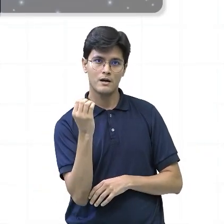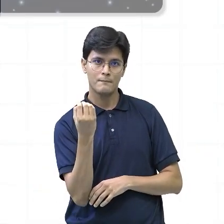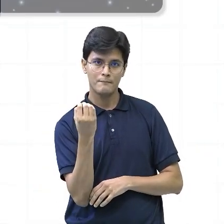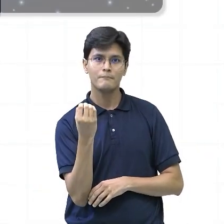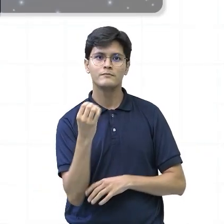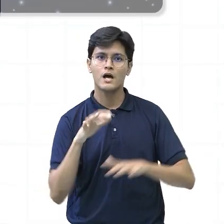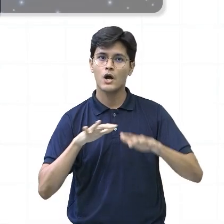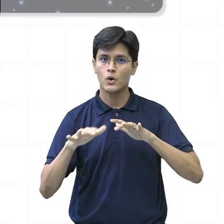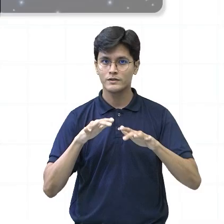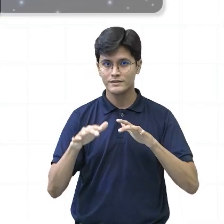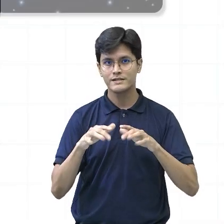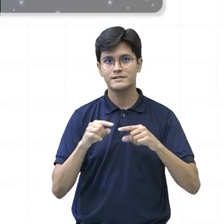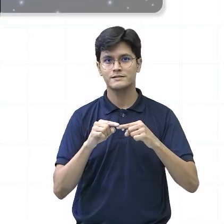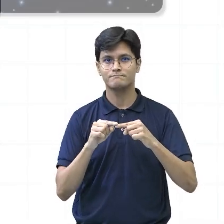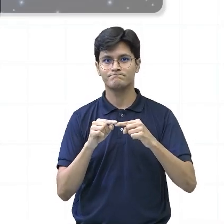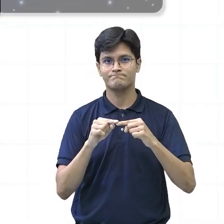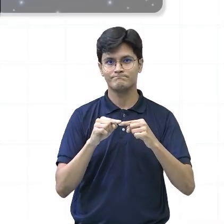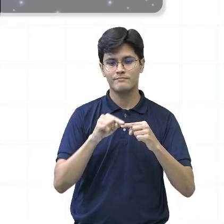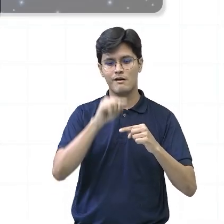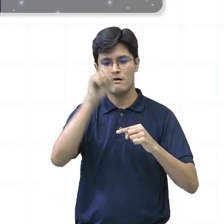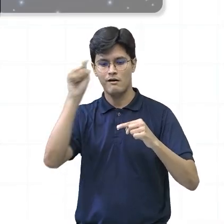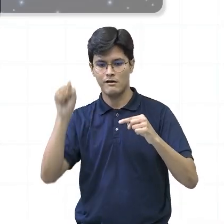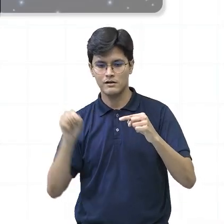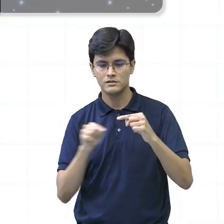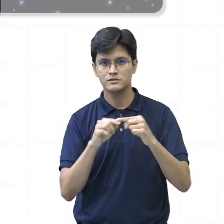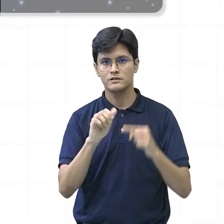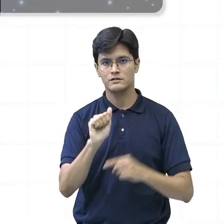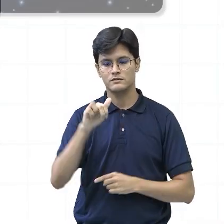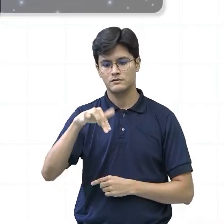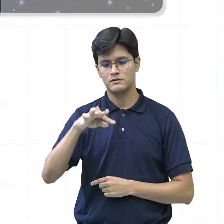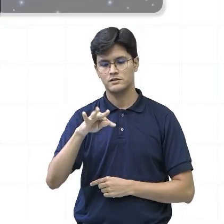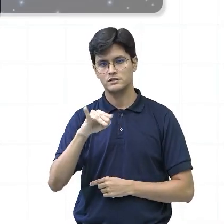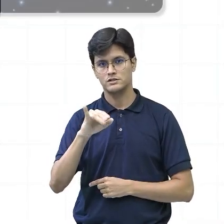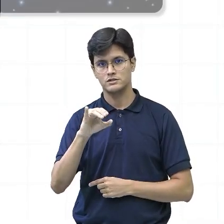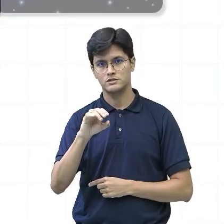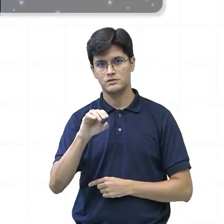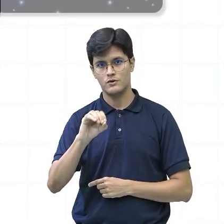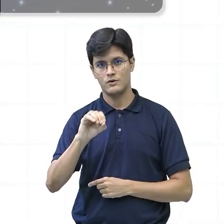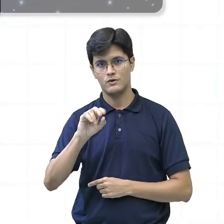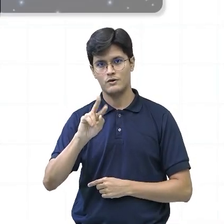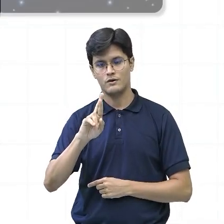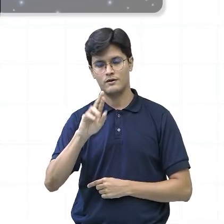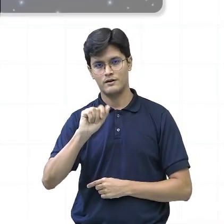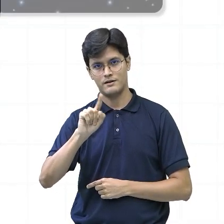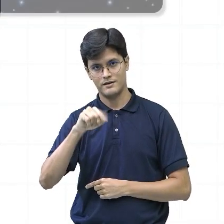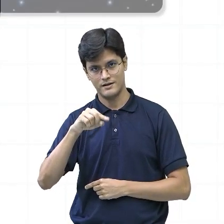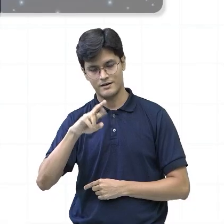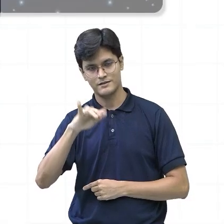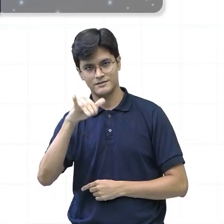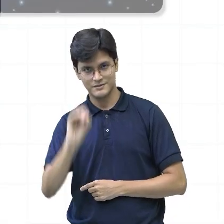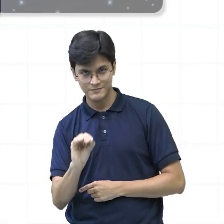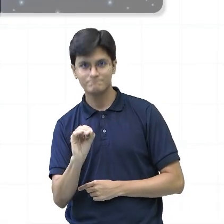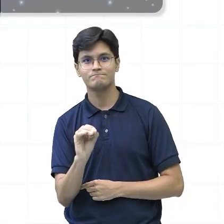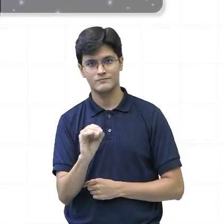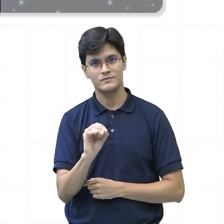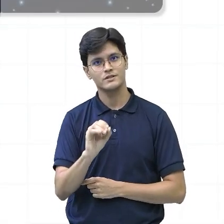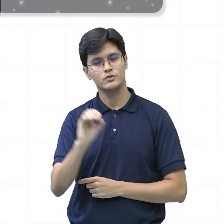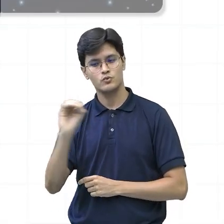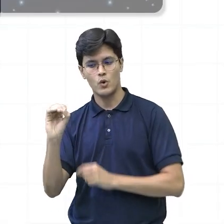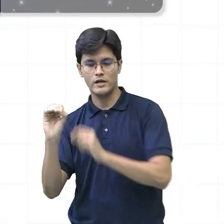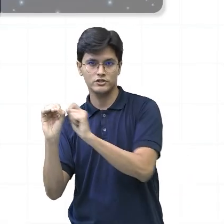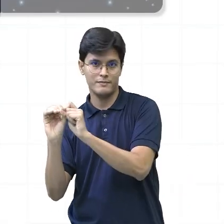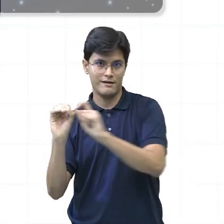gente, anti-horário, ou seja, de oeste para leste, tá? Então, esse movimento aí é no